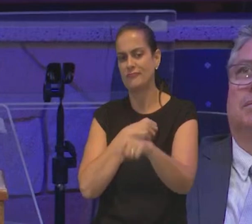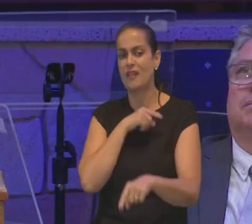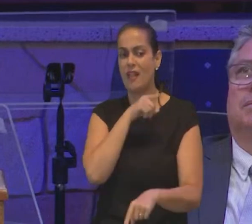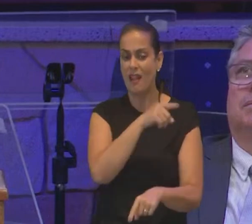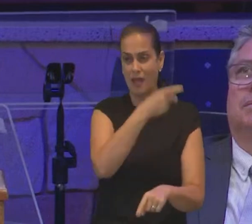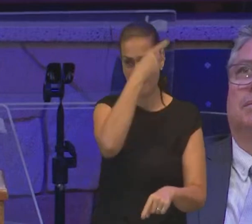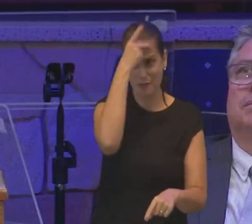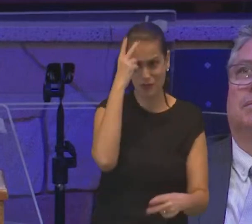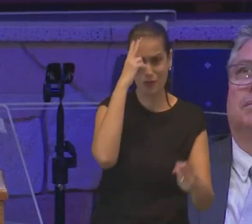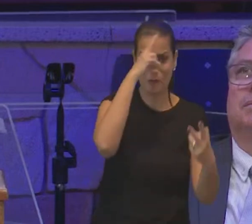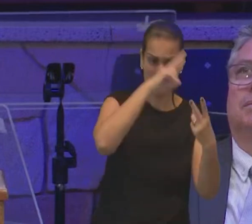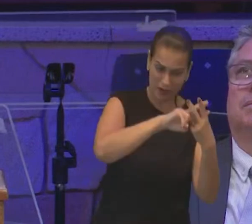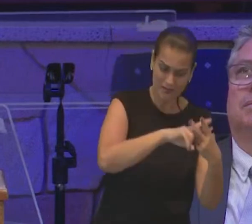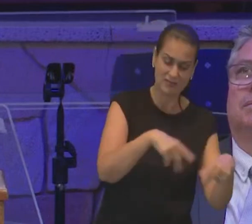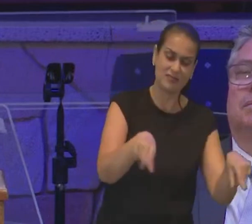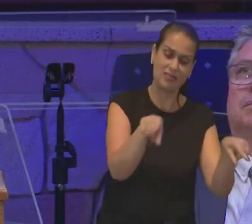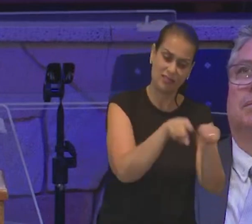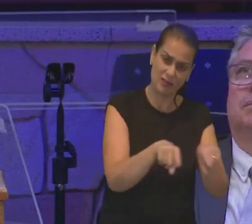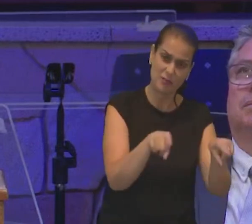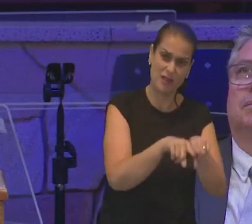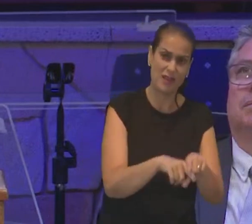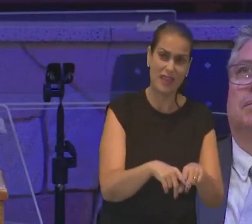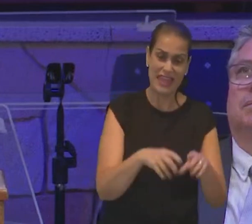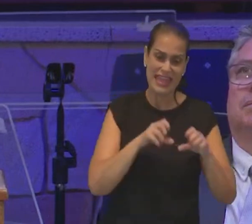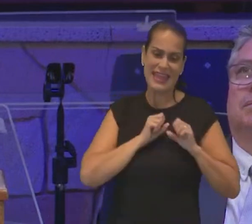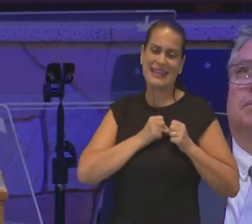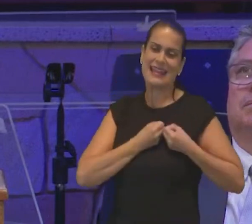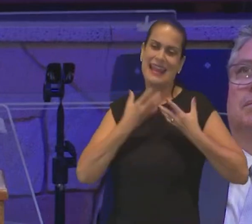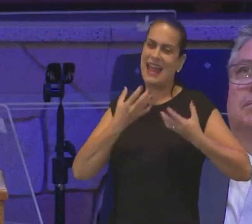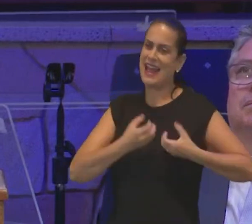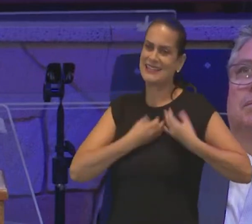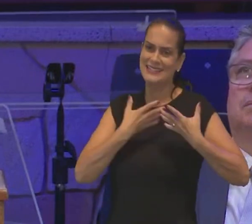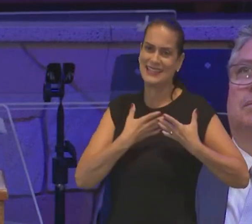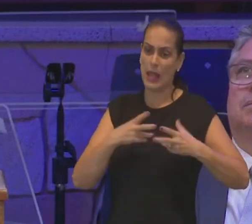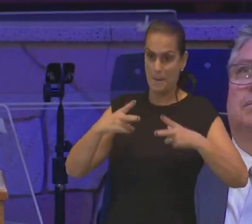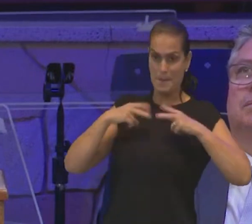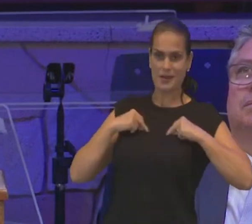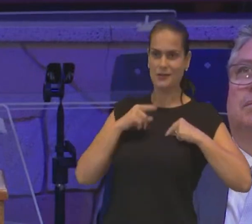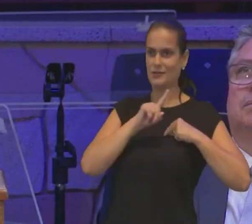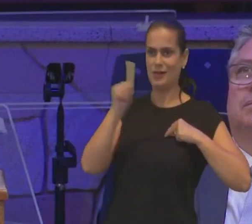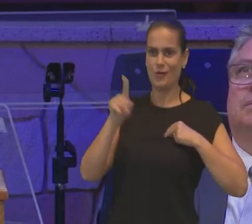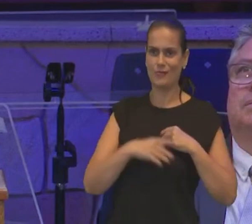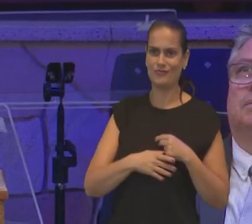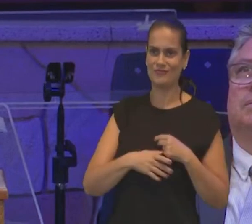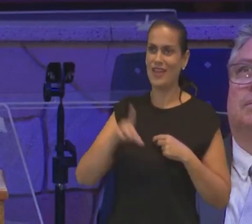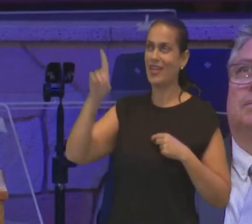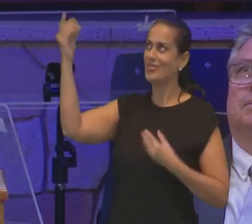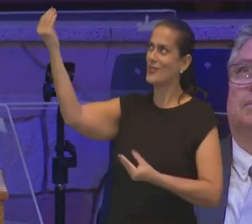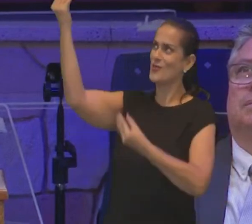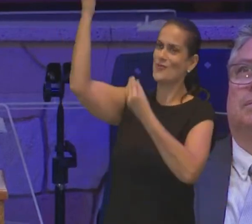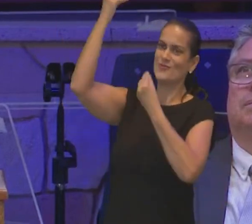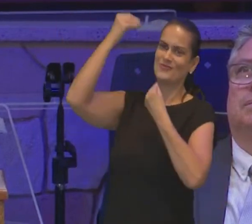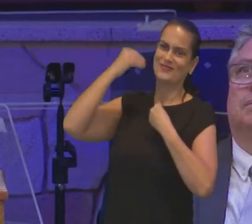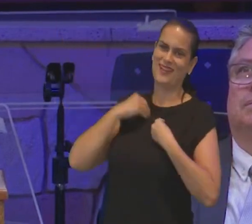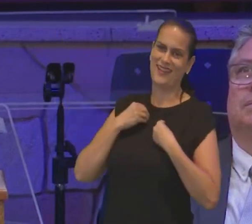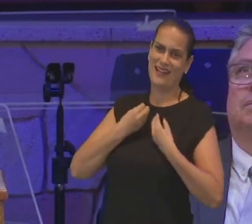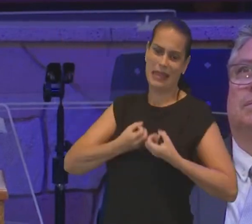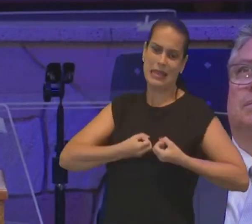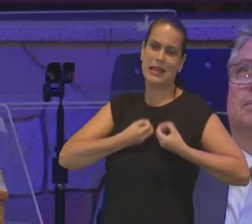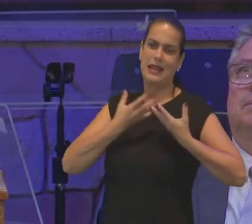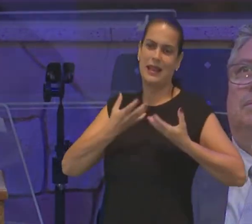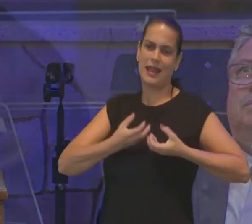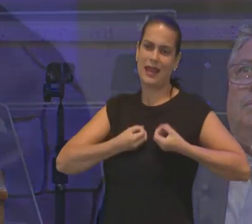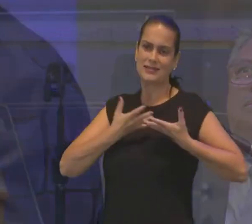A graça, meus irmãos, ninguém merece. É dom de Deus. A graça ninguém